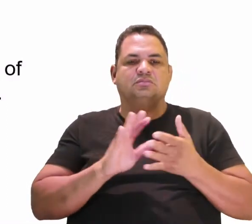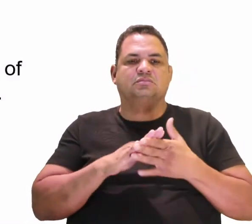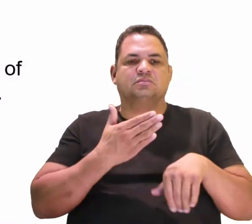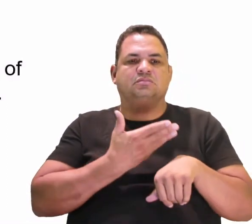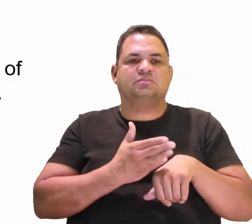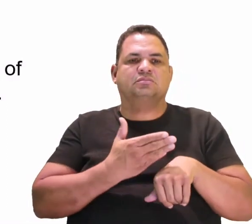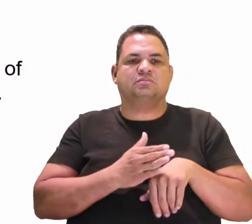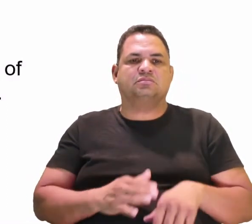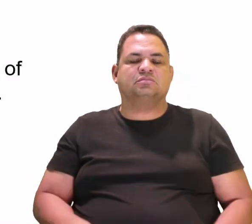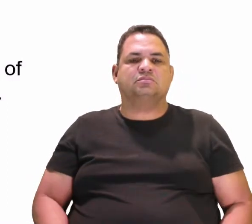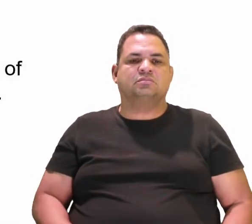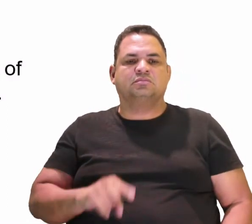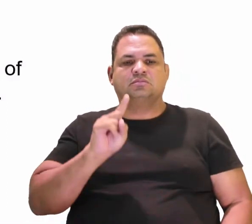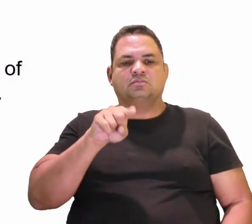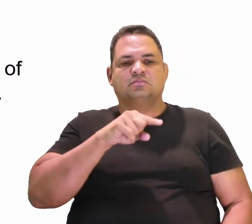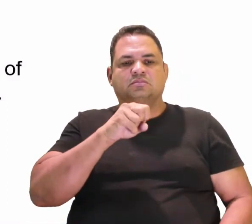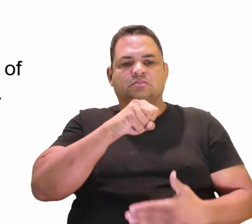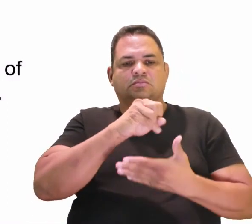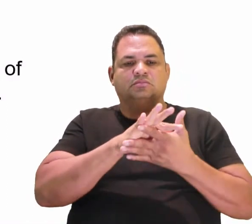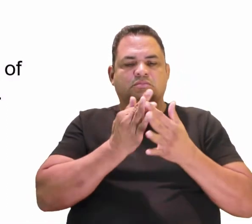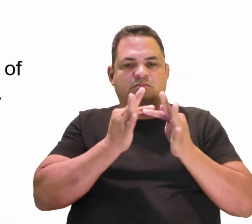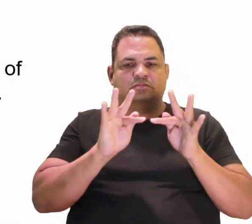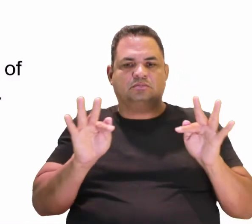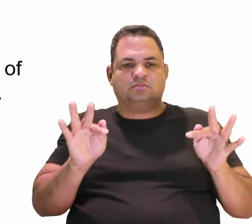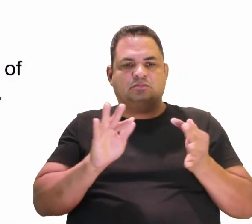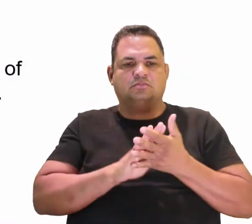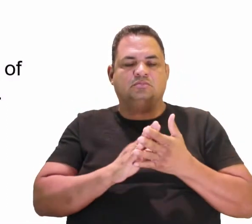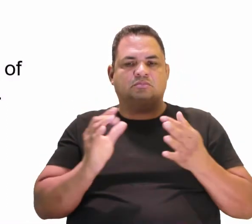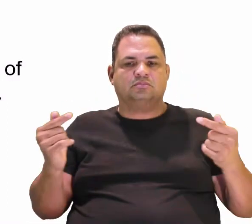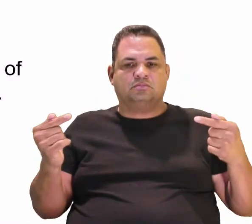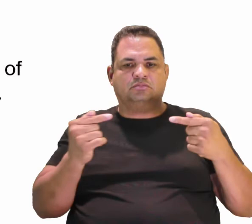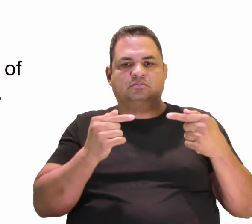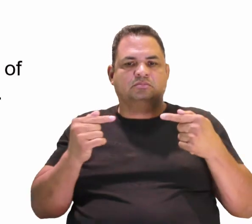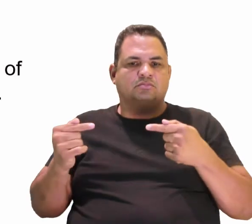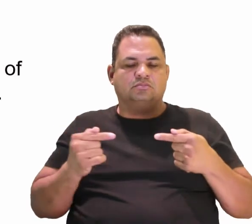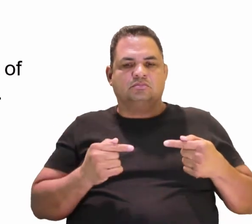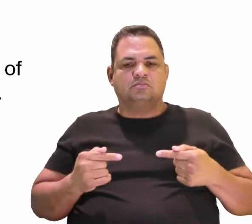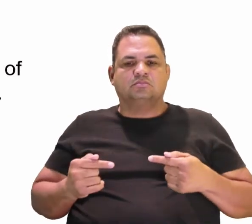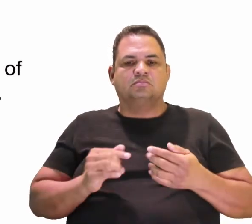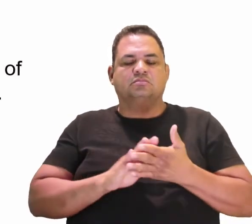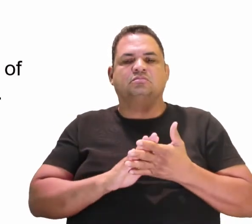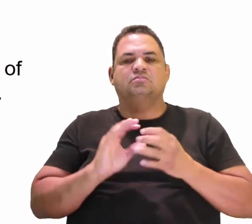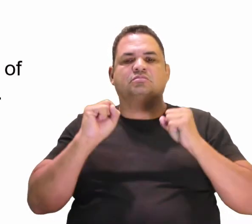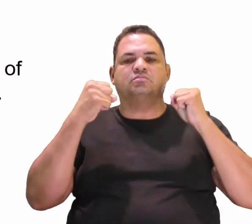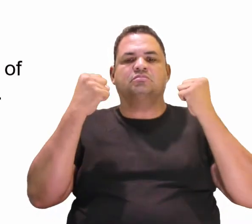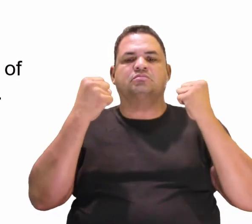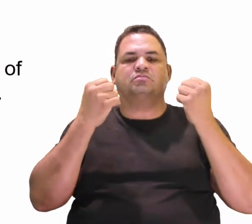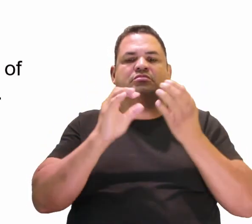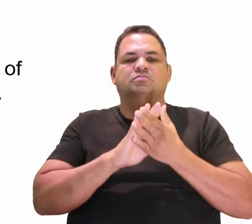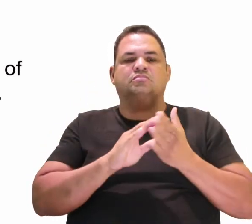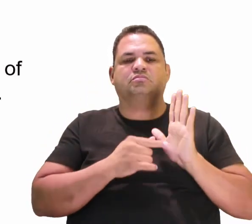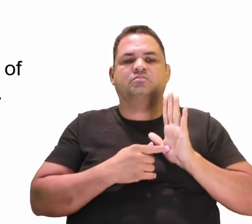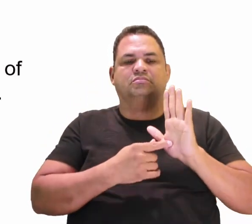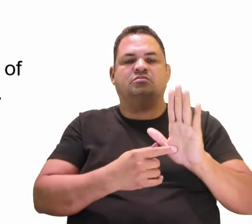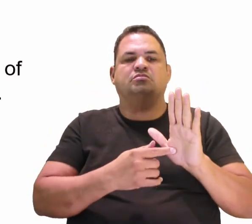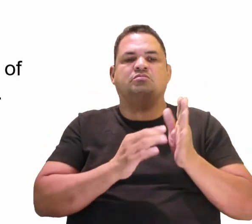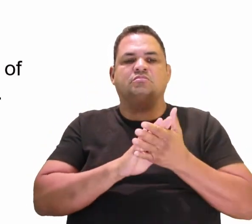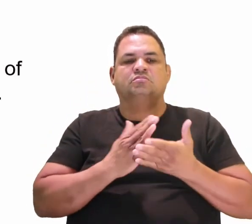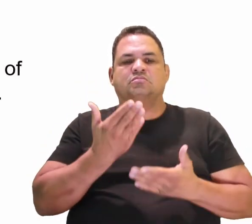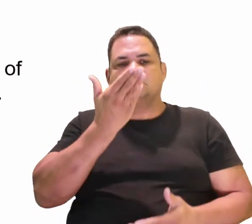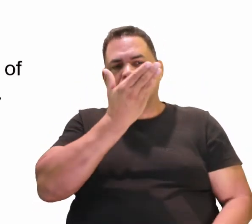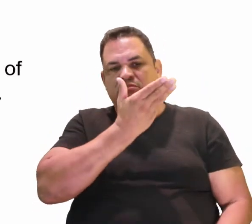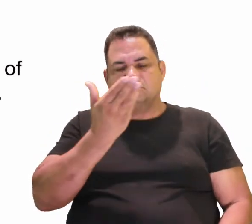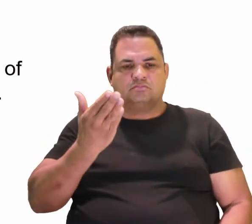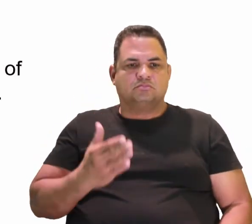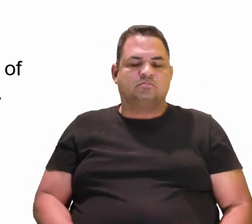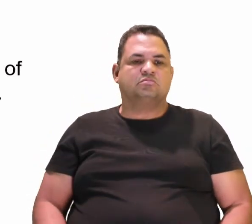para a próxima. Marque as frases que estão associadas com as atividades físicas representadas neste